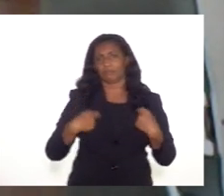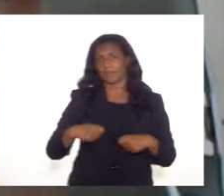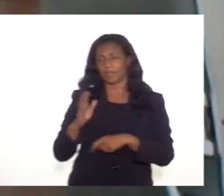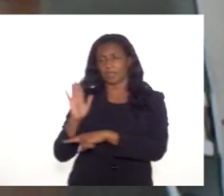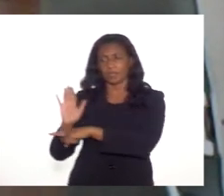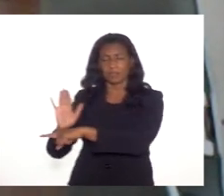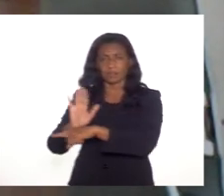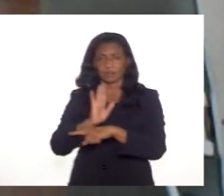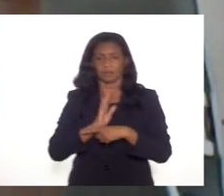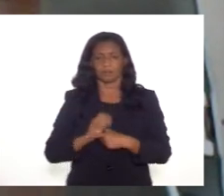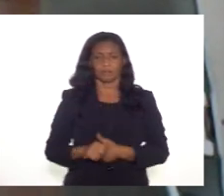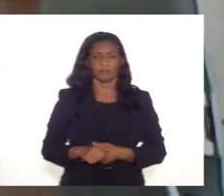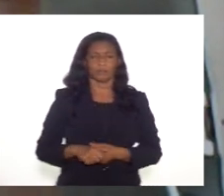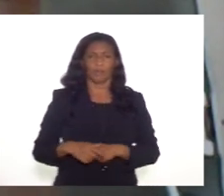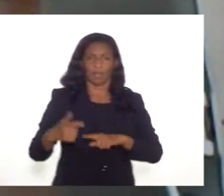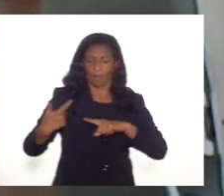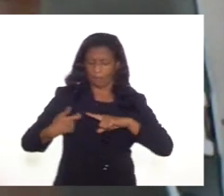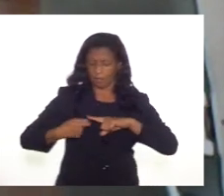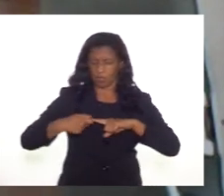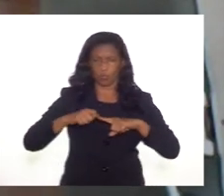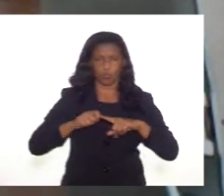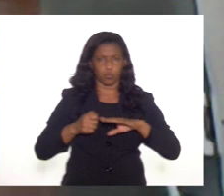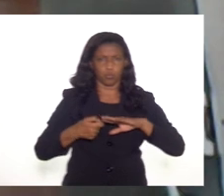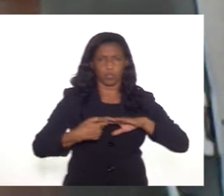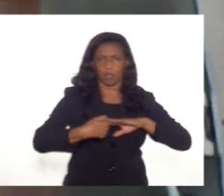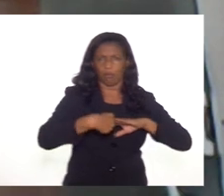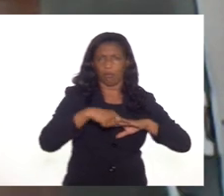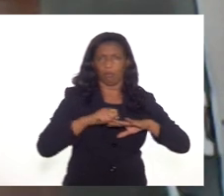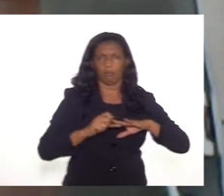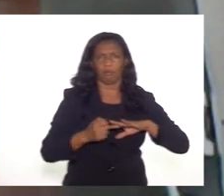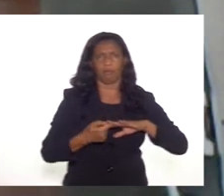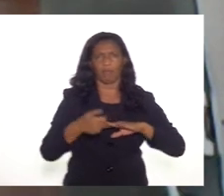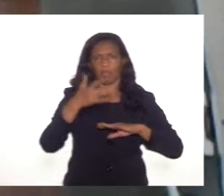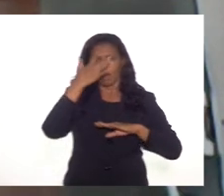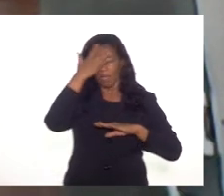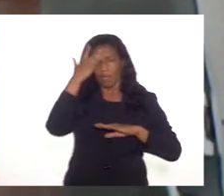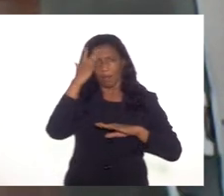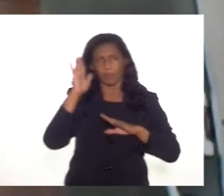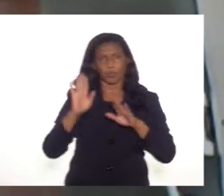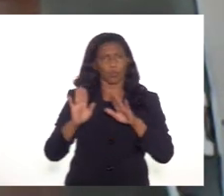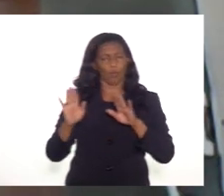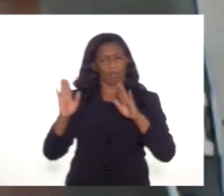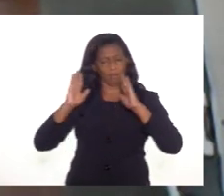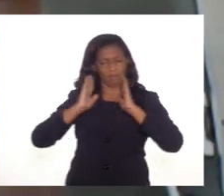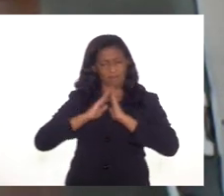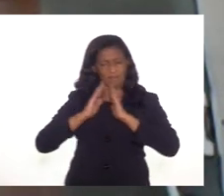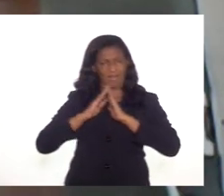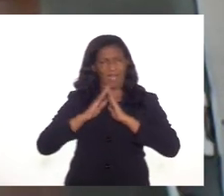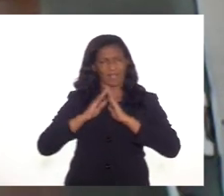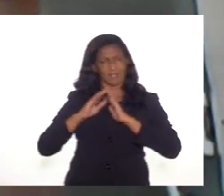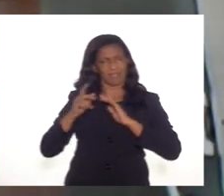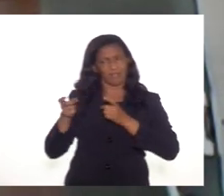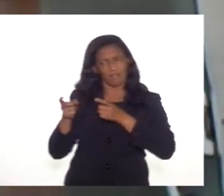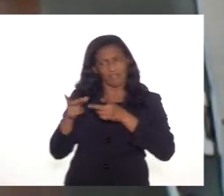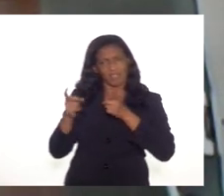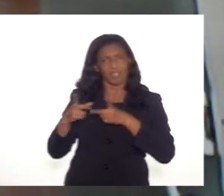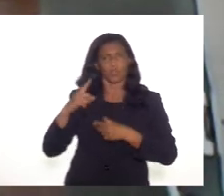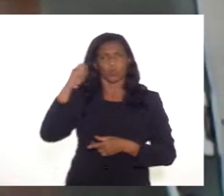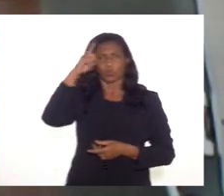É a manicure, aquela pessoa que está ali na ponta, que tem seu próprio negócio e que está passando uma dificuldade.